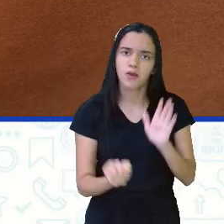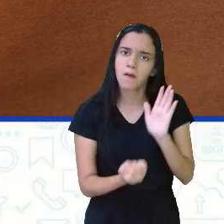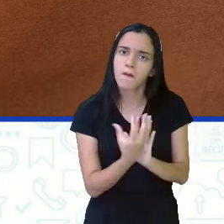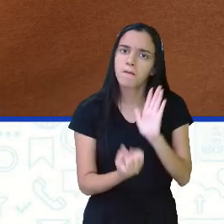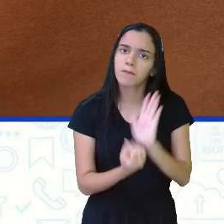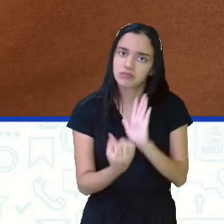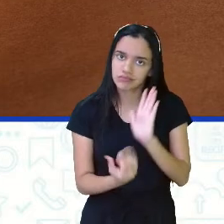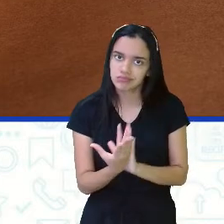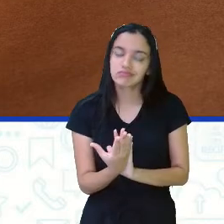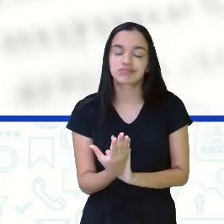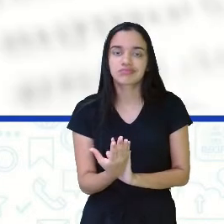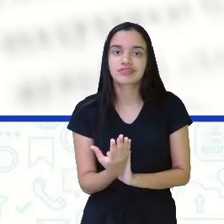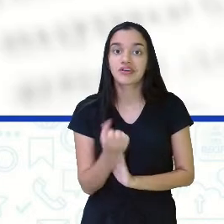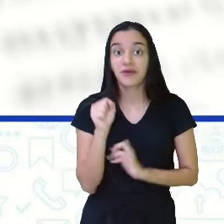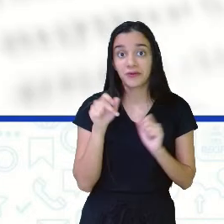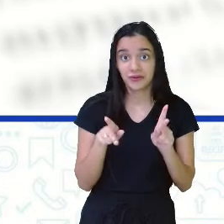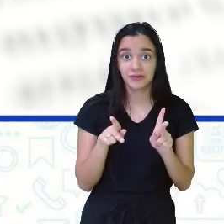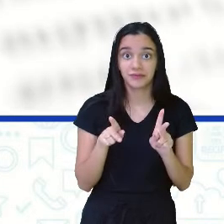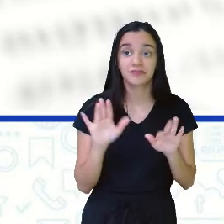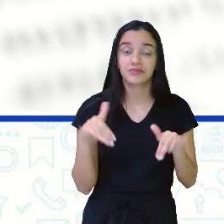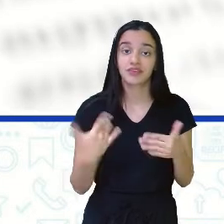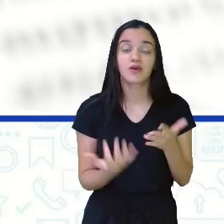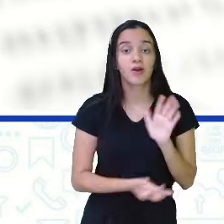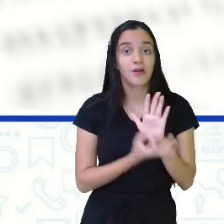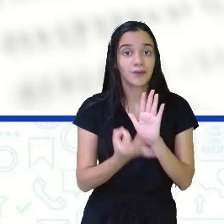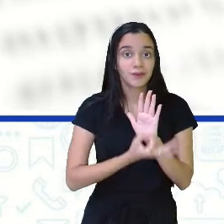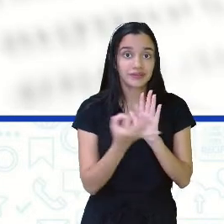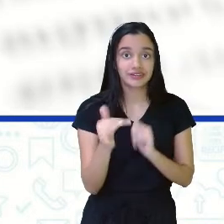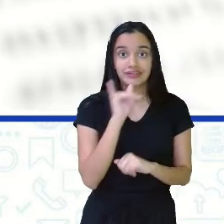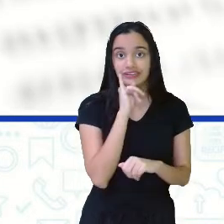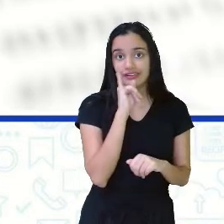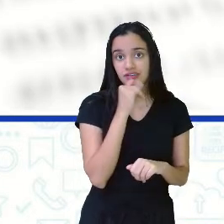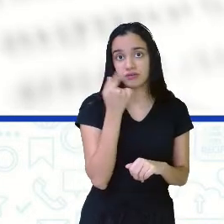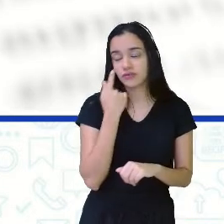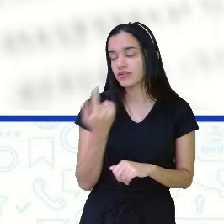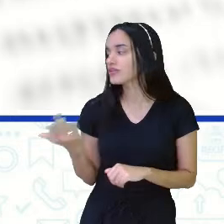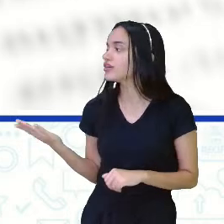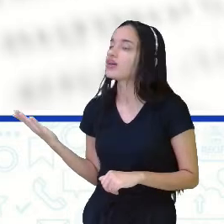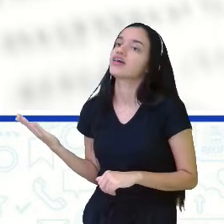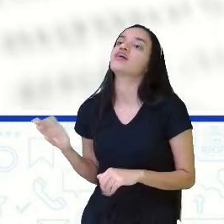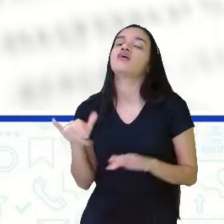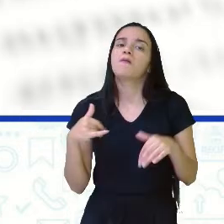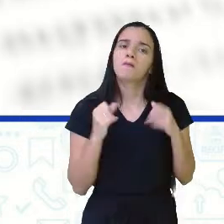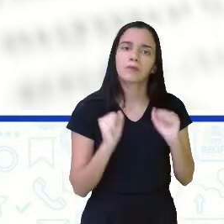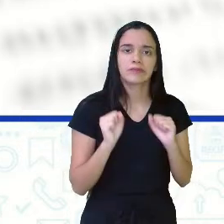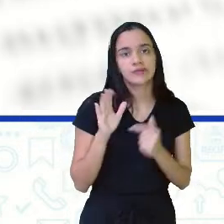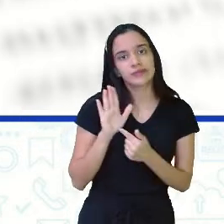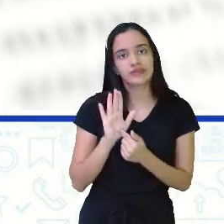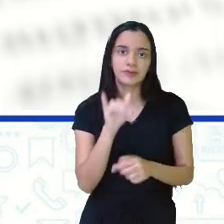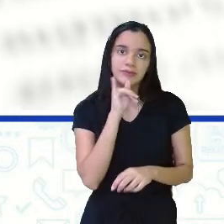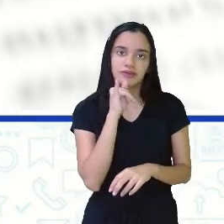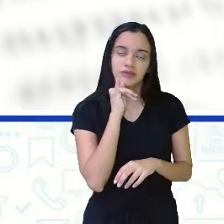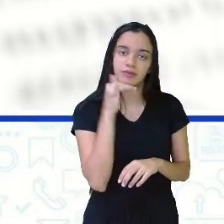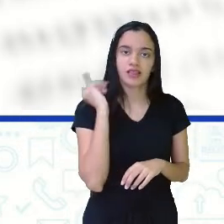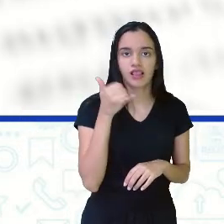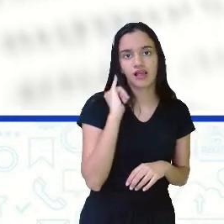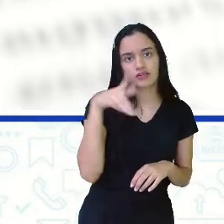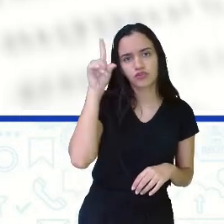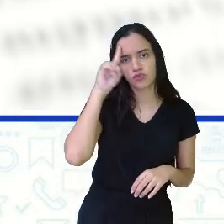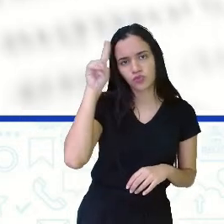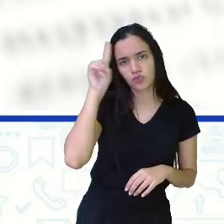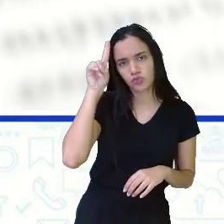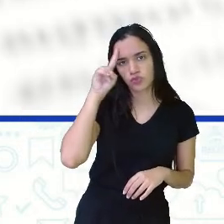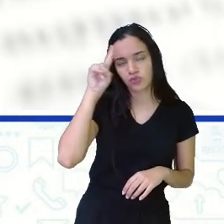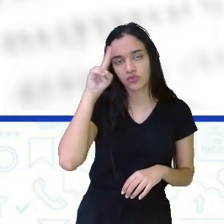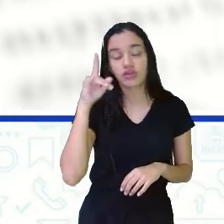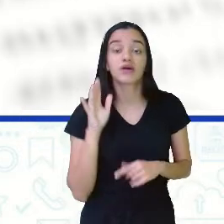produzir alguma coisa massa, tá? Um argumento de exemplificação pode apresentar, por exemplo, narrativas cotidianas